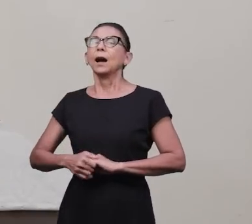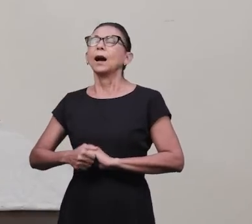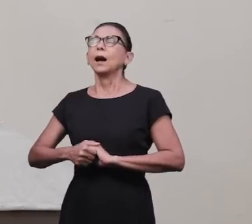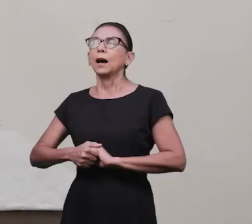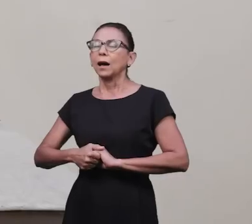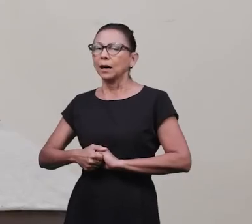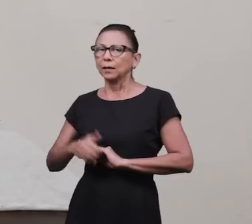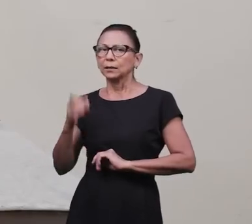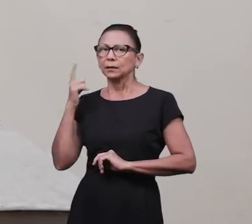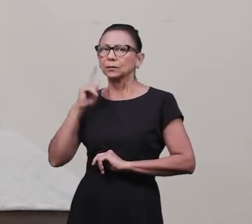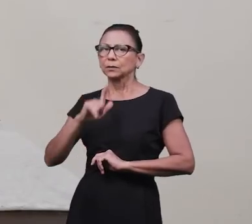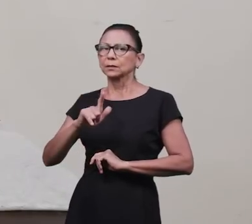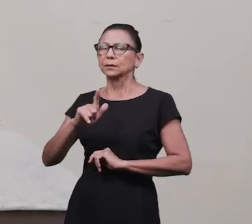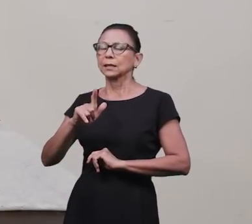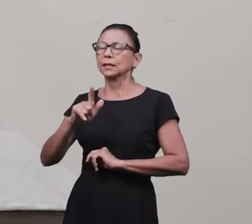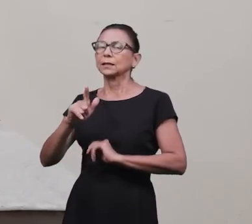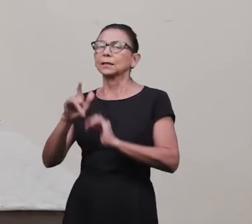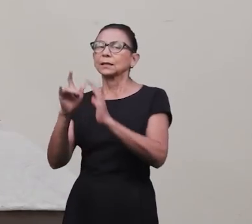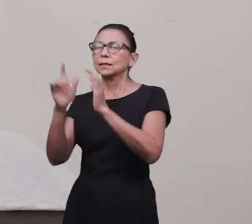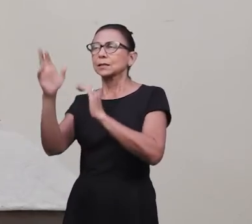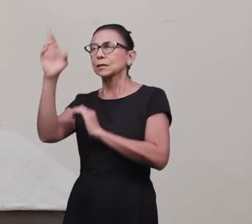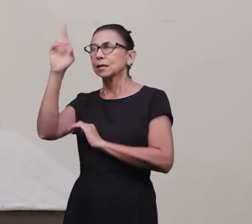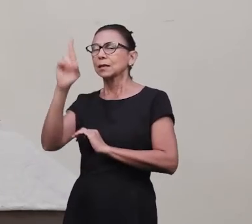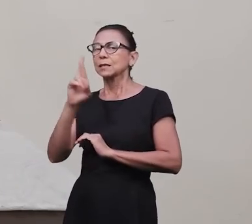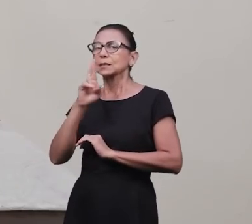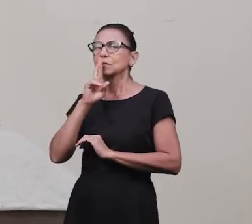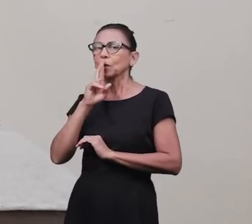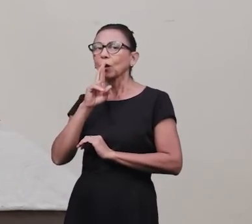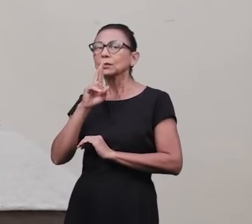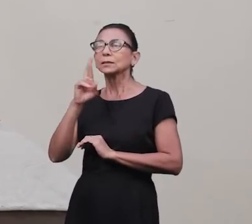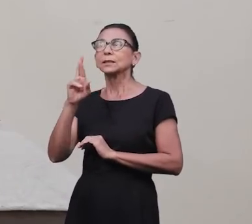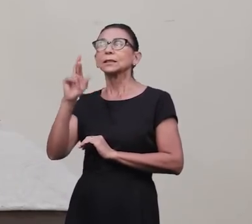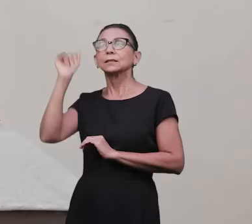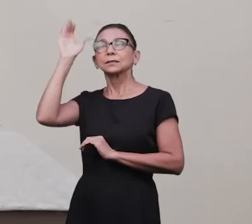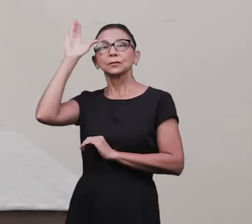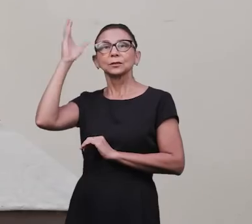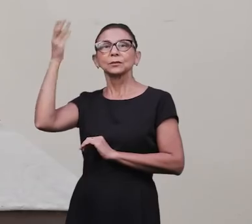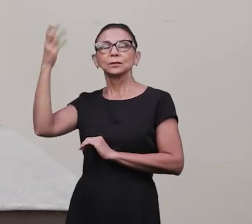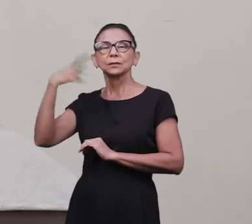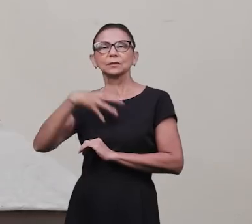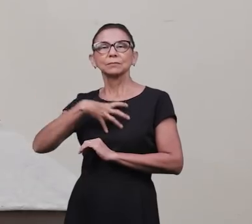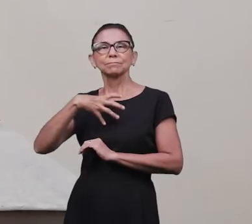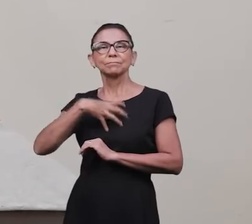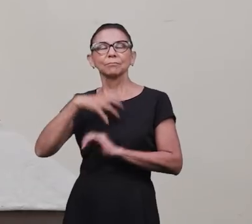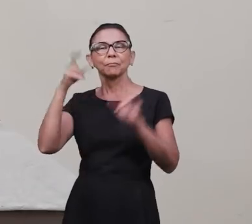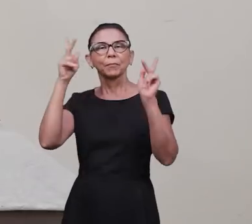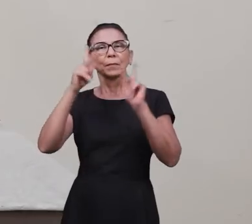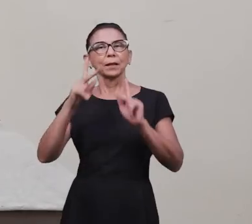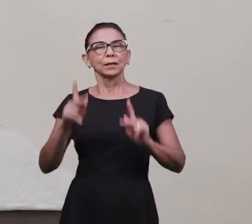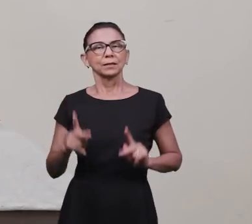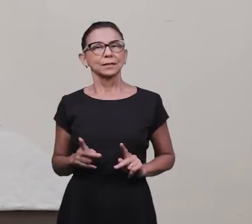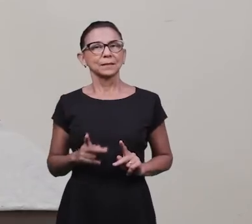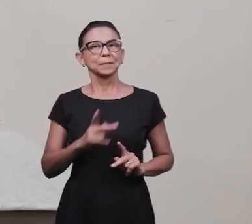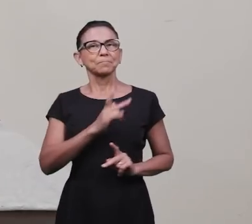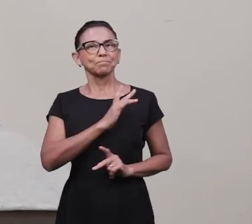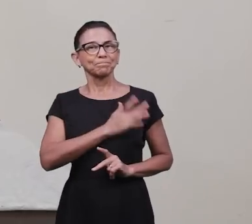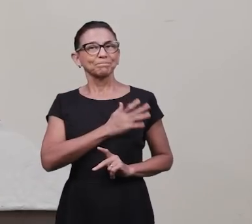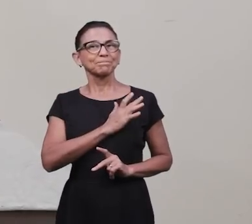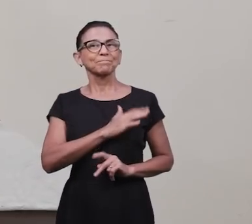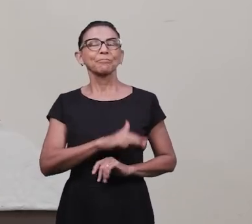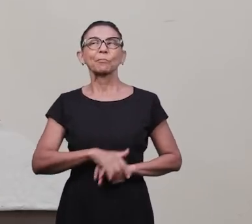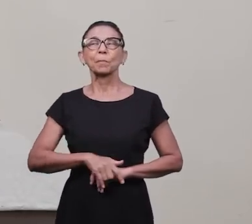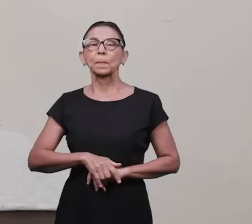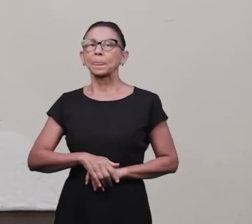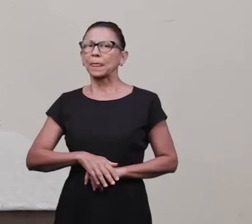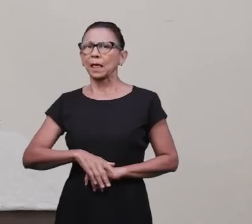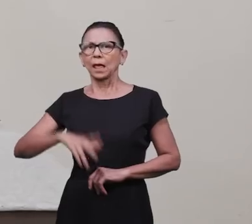ele busca a direção do Espírito Santo, ele alcança a resposta de Deus que traz paz ao seu coração. E é o